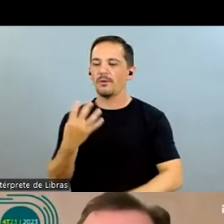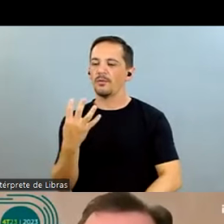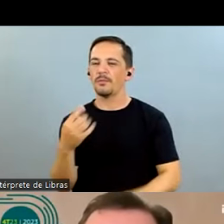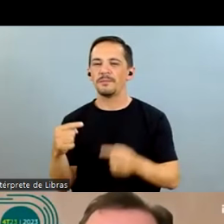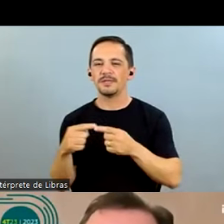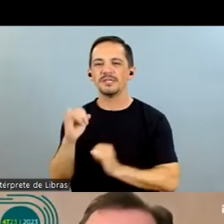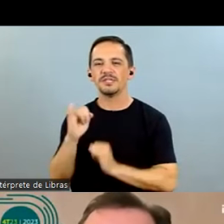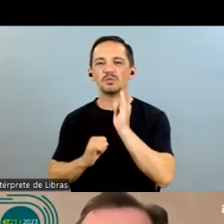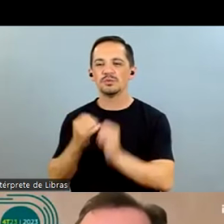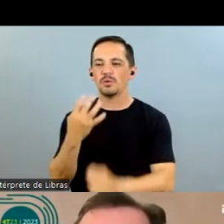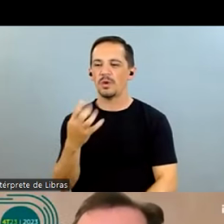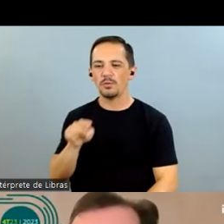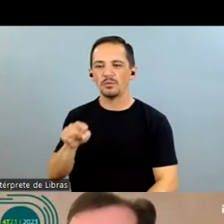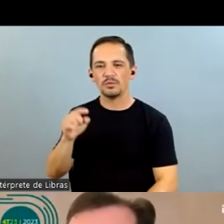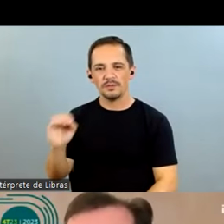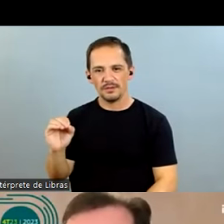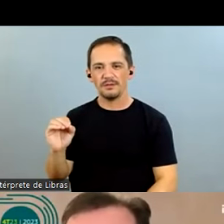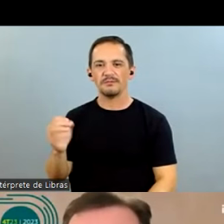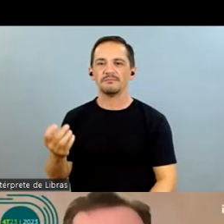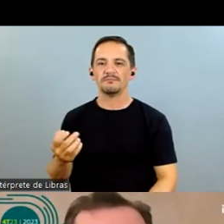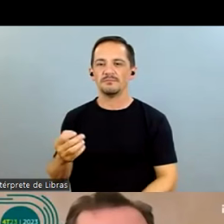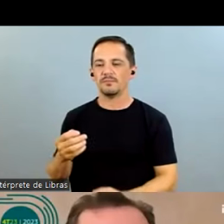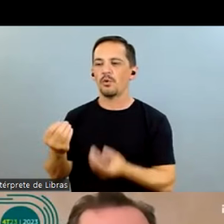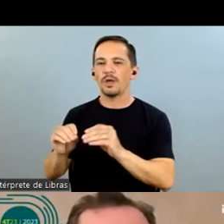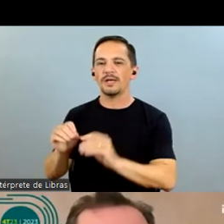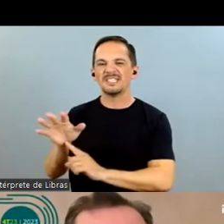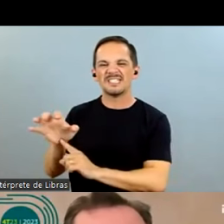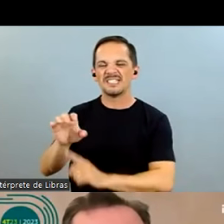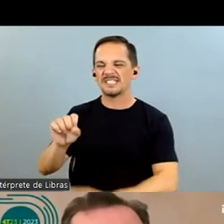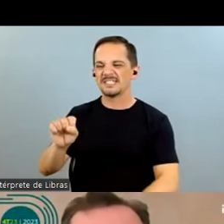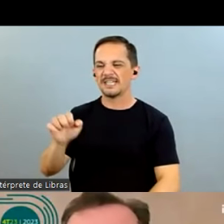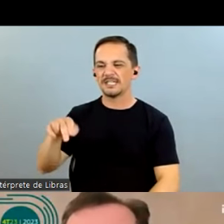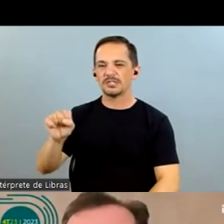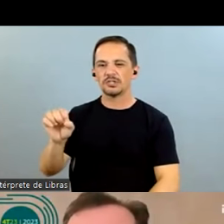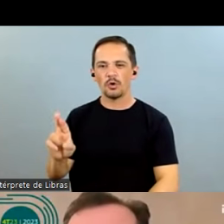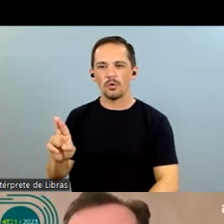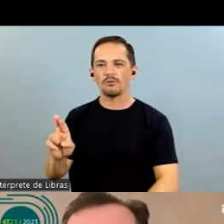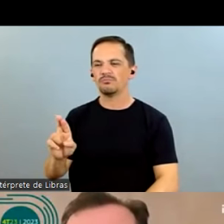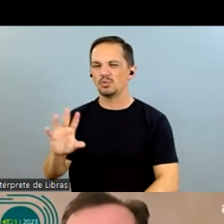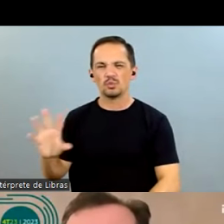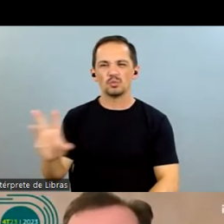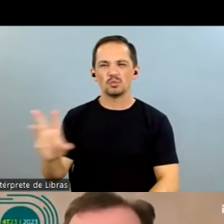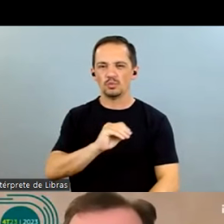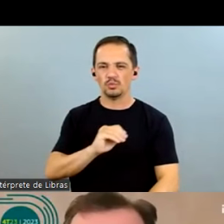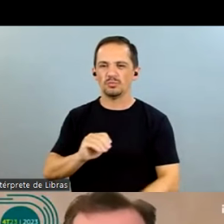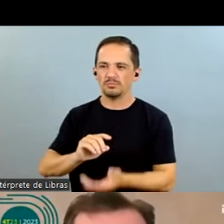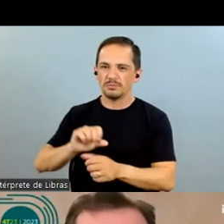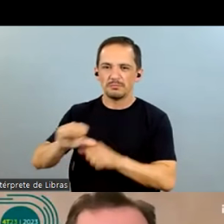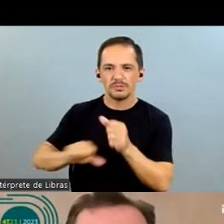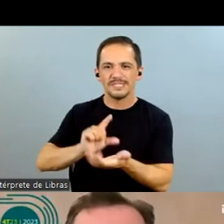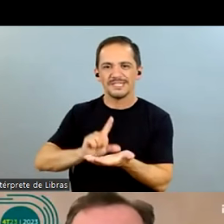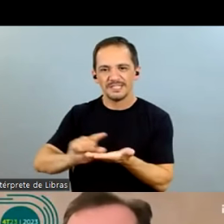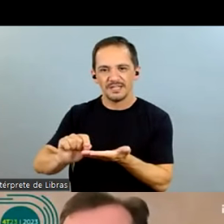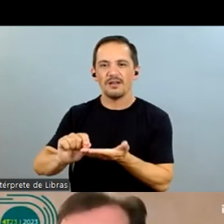sensorização de todos os equipamentos e e otimização digital da da empresa como um todo H concluindo agora